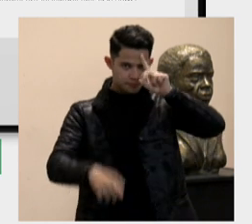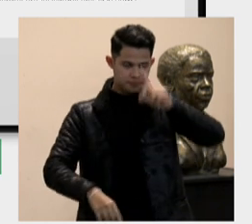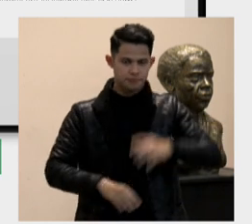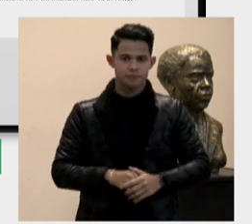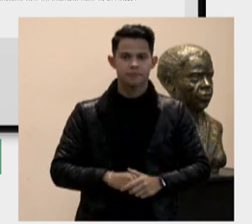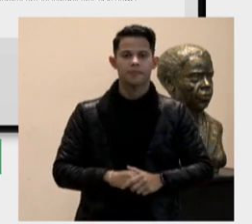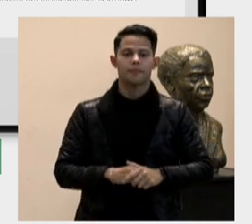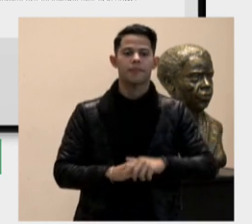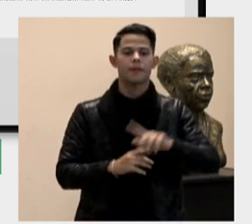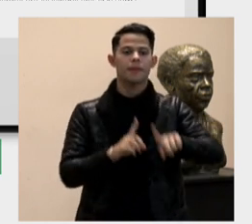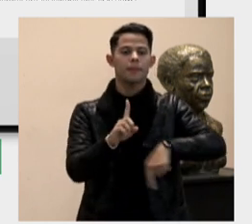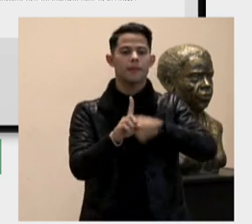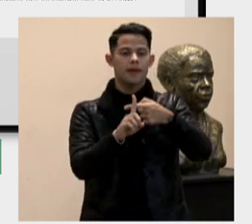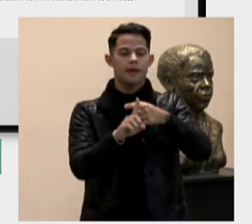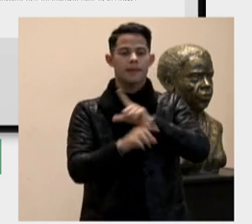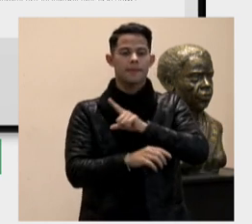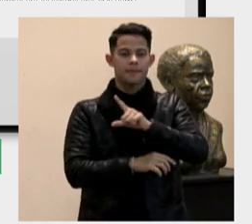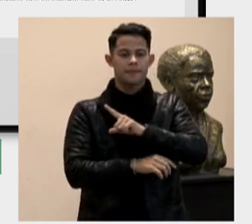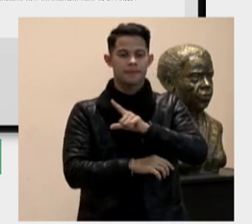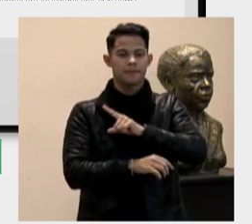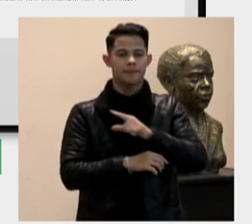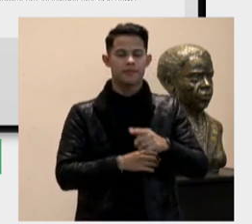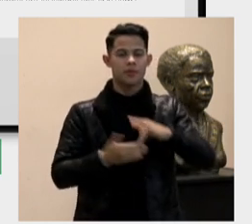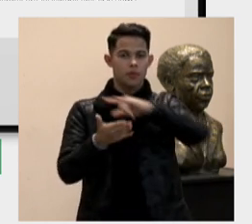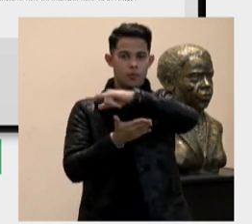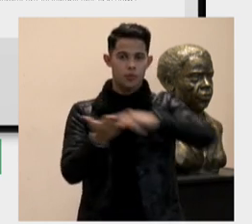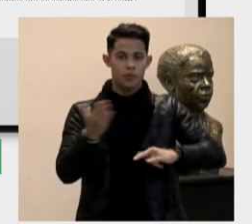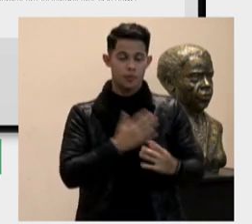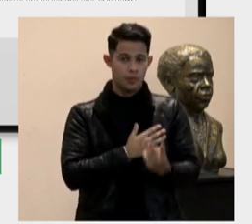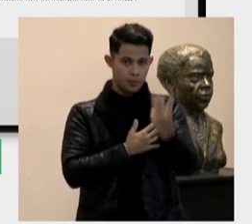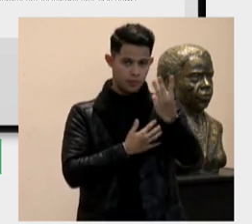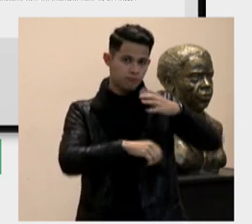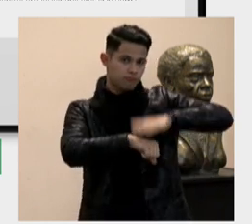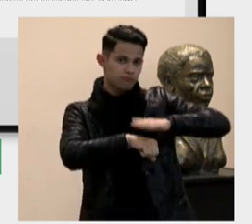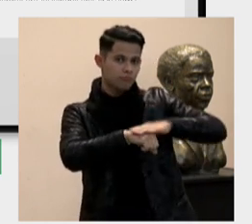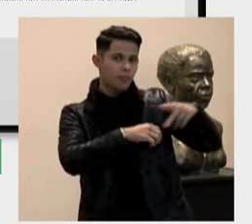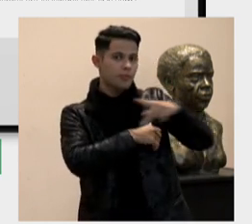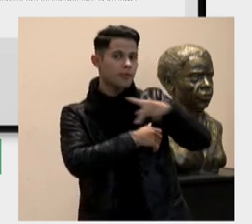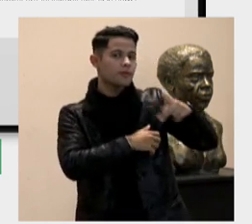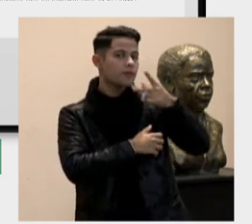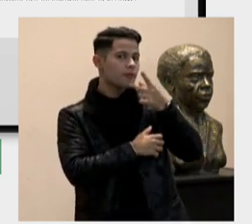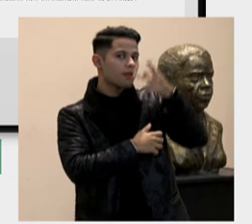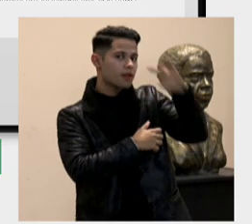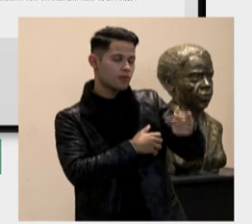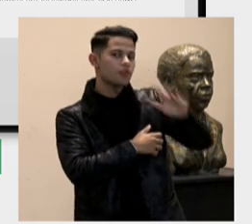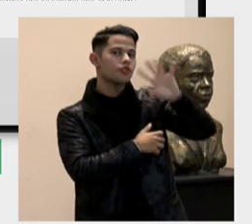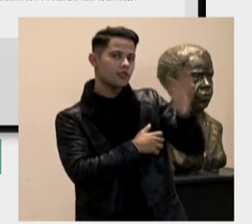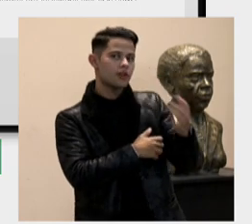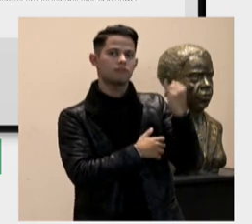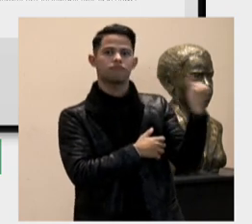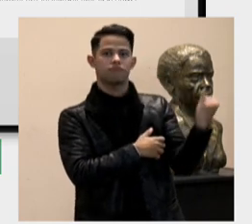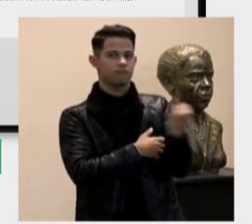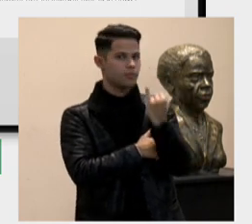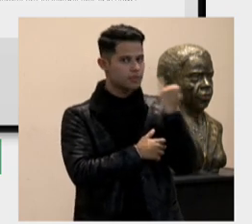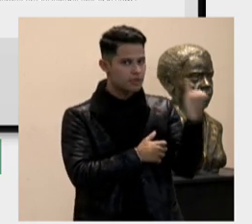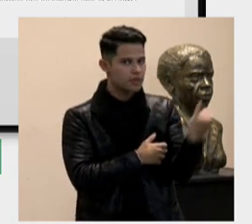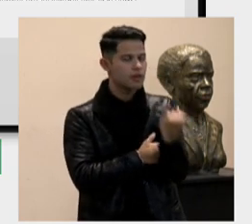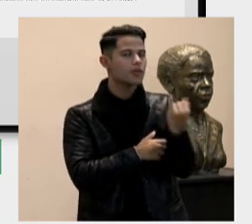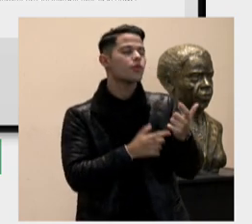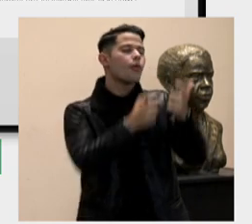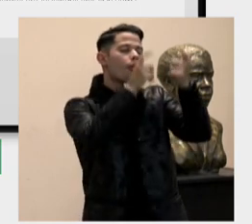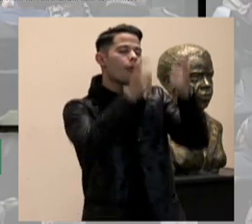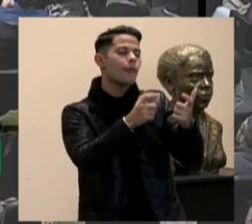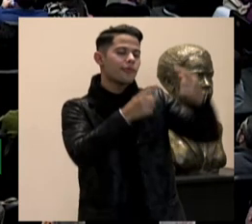A gente tem aí 3 documentos, como o professor Dourado falou, que são ativos importantíssimos no